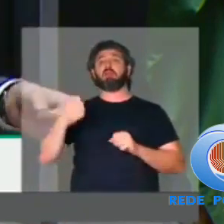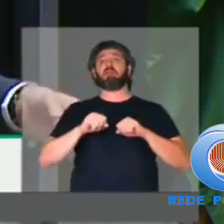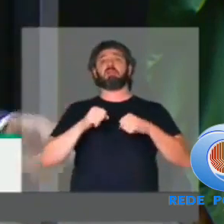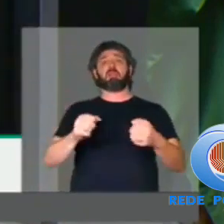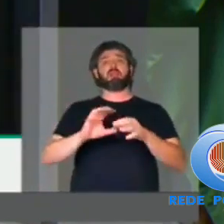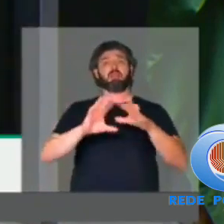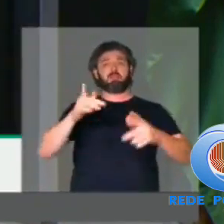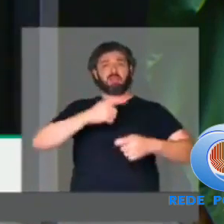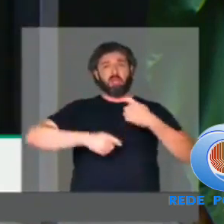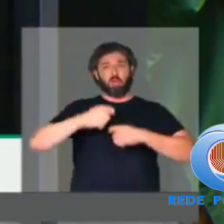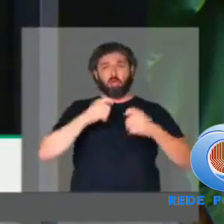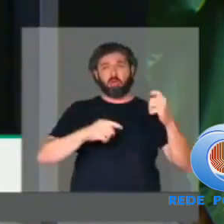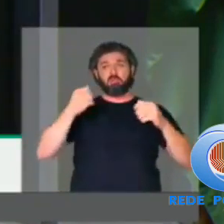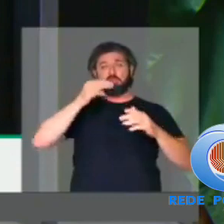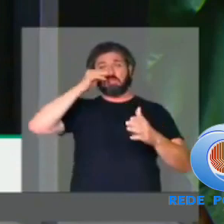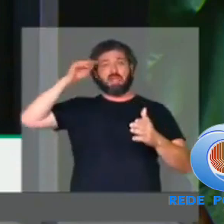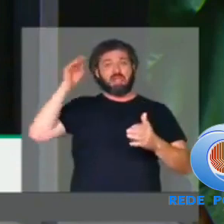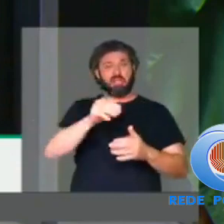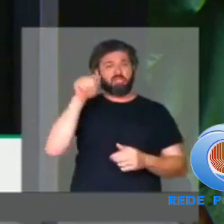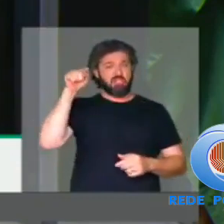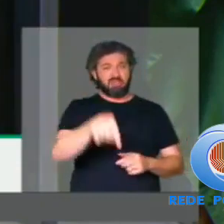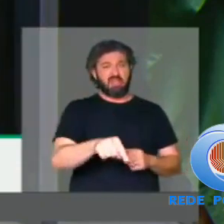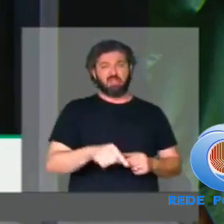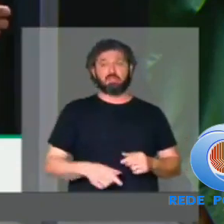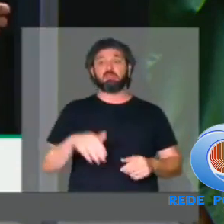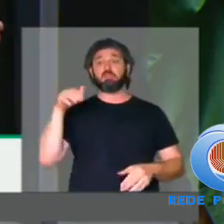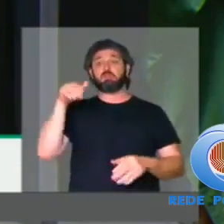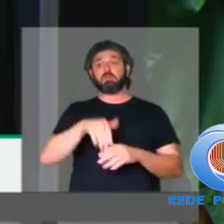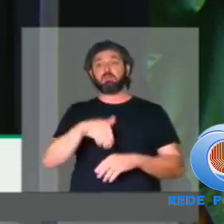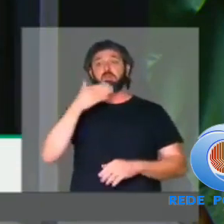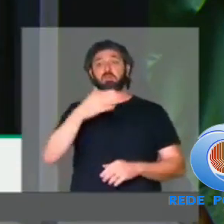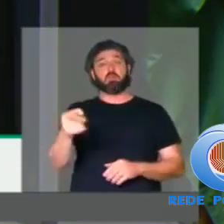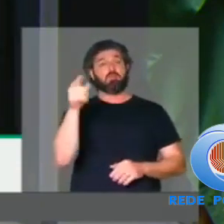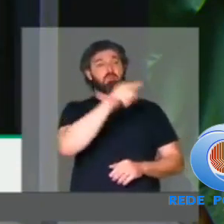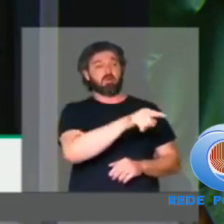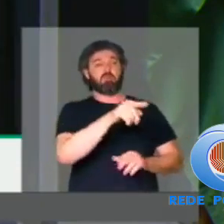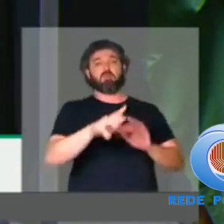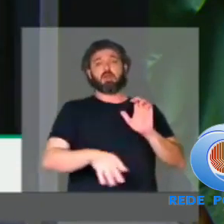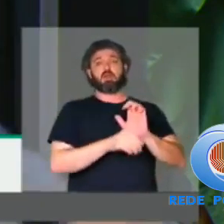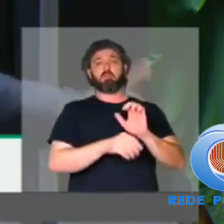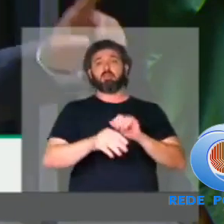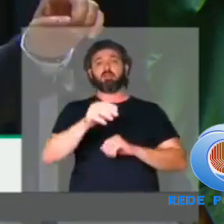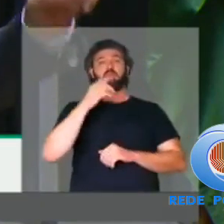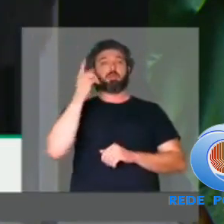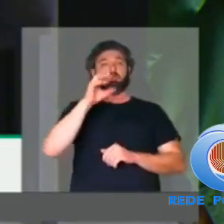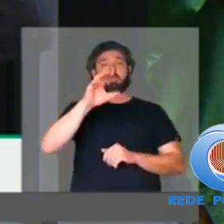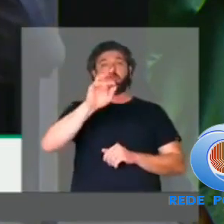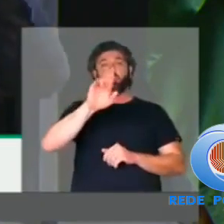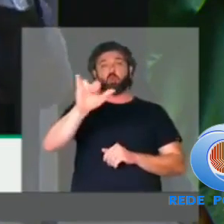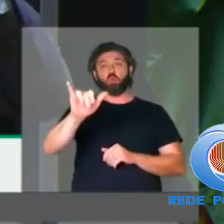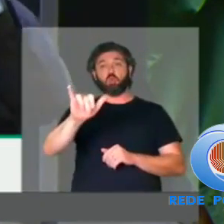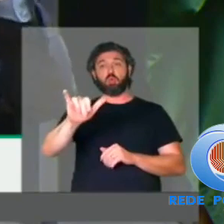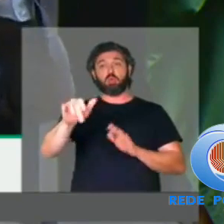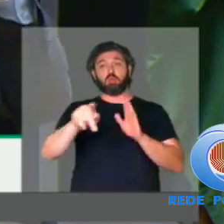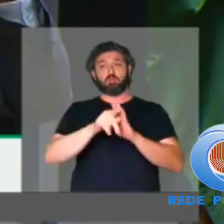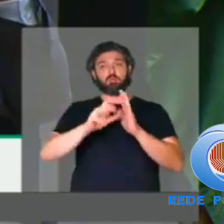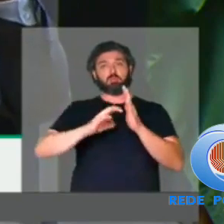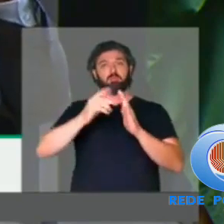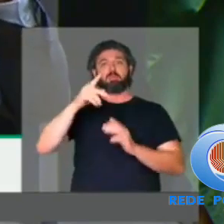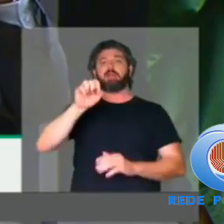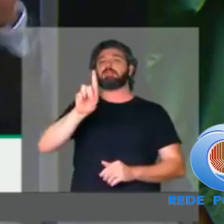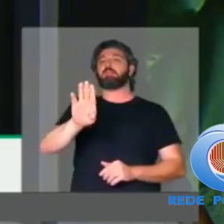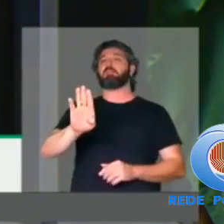defende a liberdade econômica deve rejeitá-la e votar a favor da emenda do deputado Eduardo Cury, do